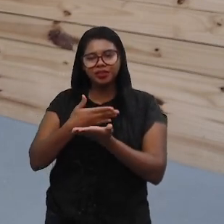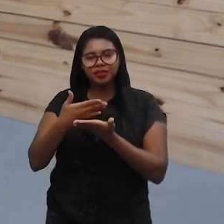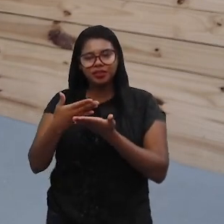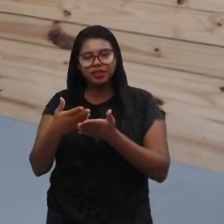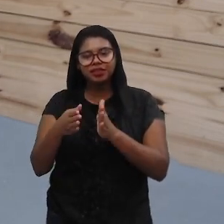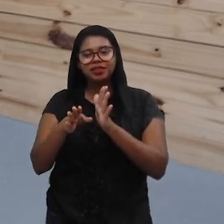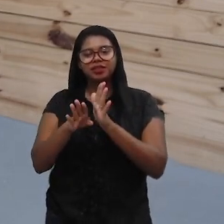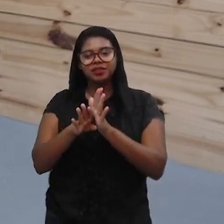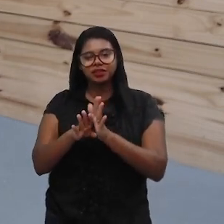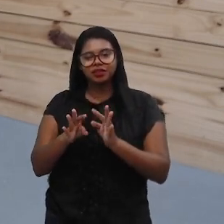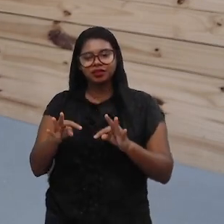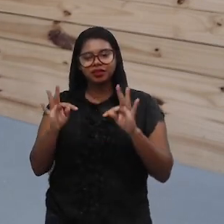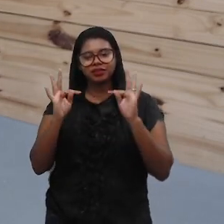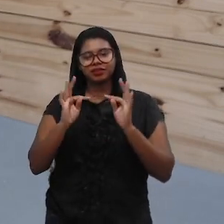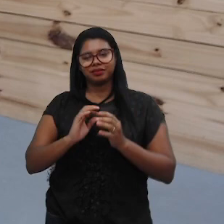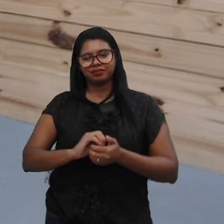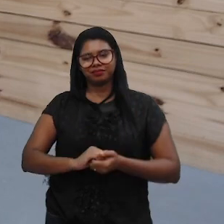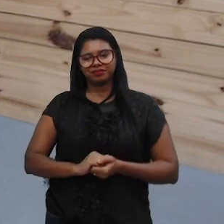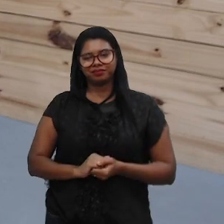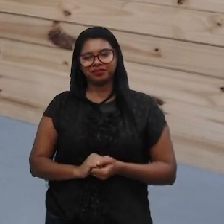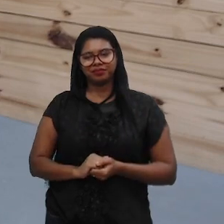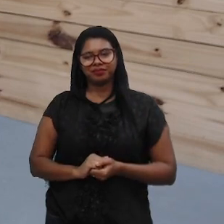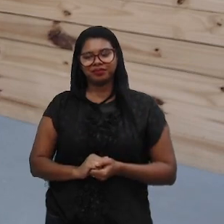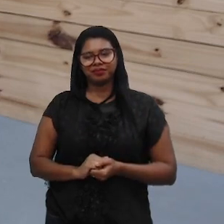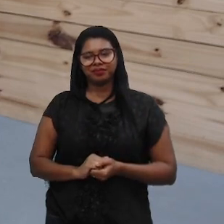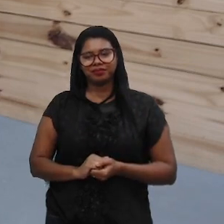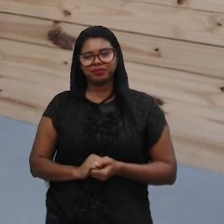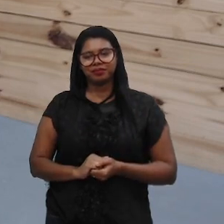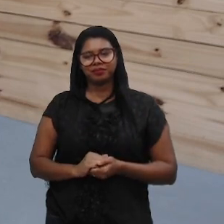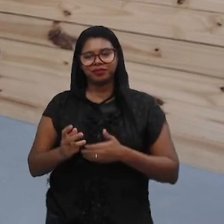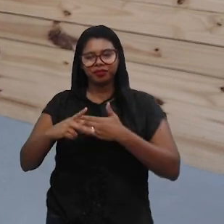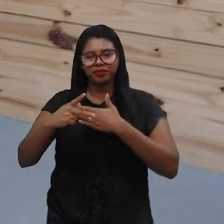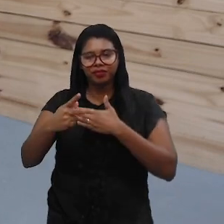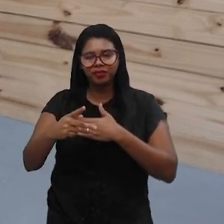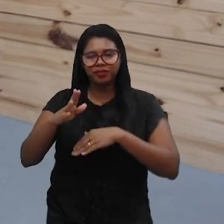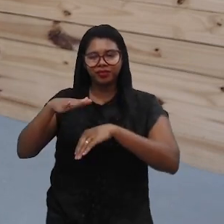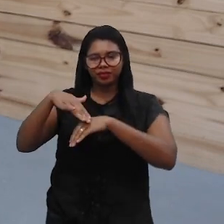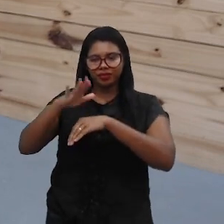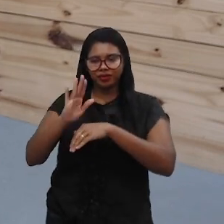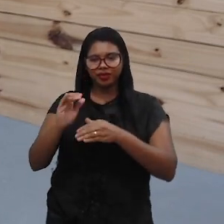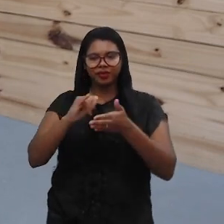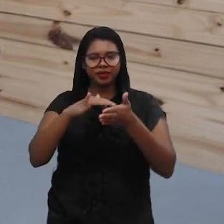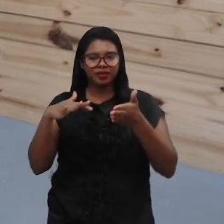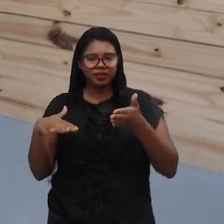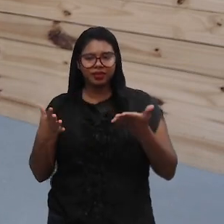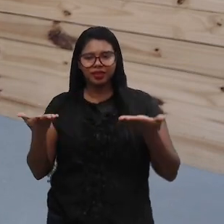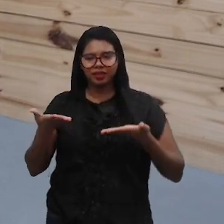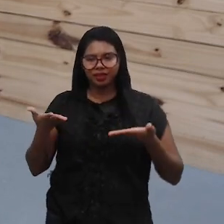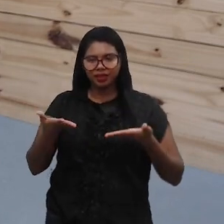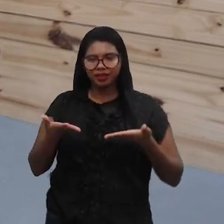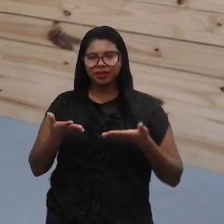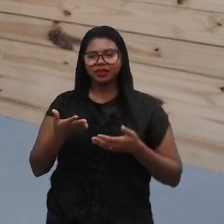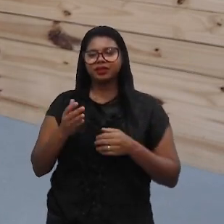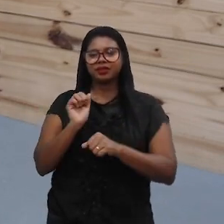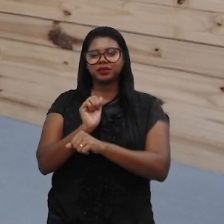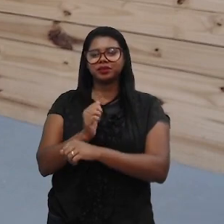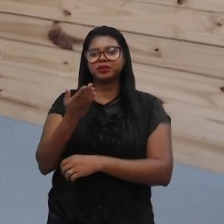chegando no digital, que é o que a gente vai aprimorar mais nas atividades agora, tá? Então,